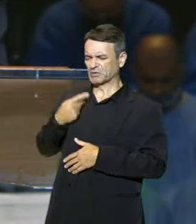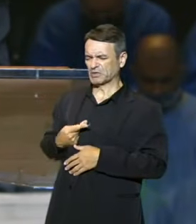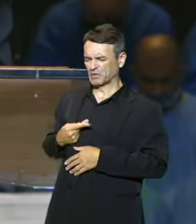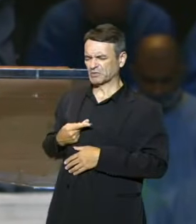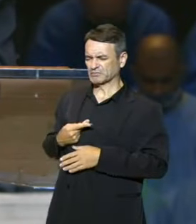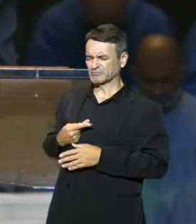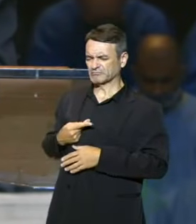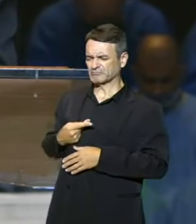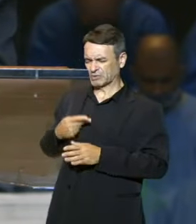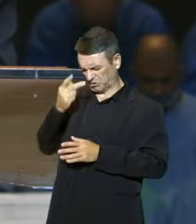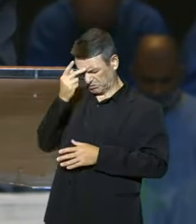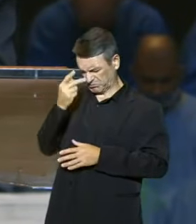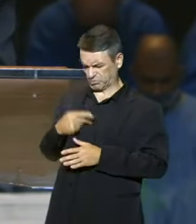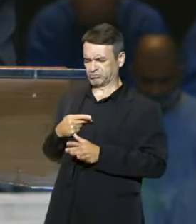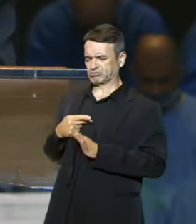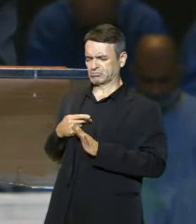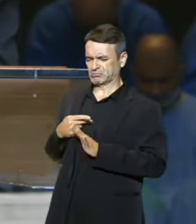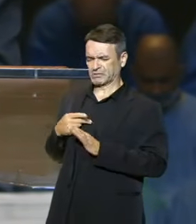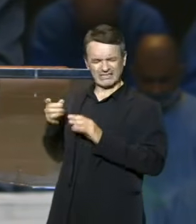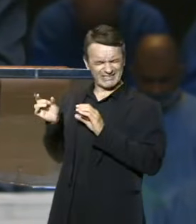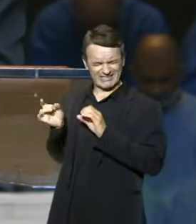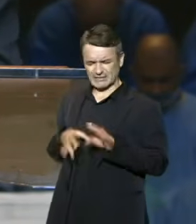melhor.